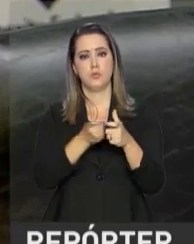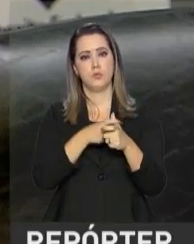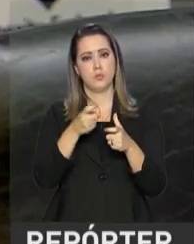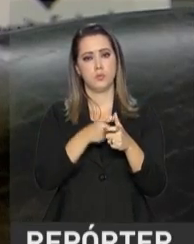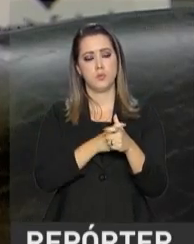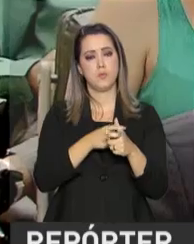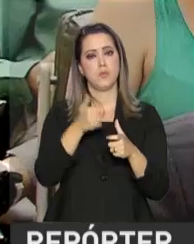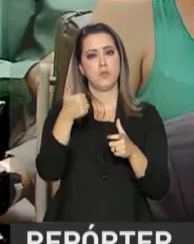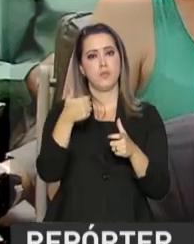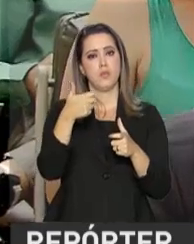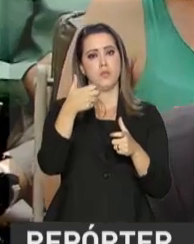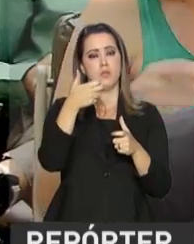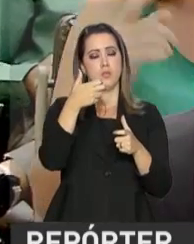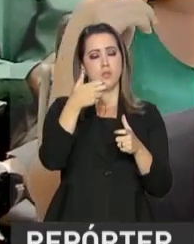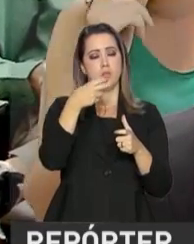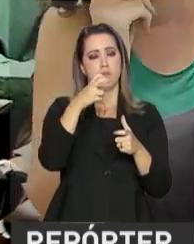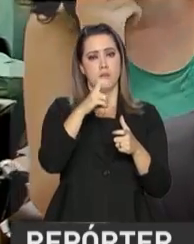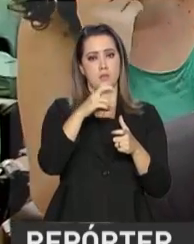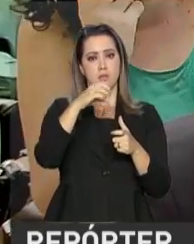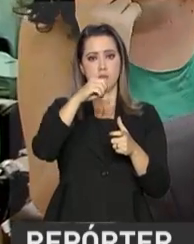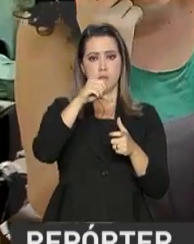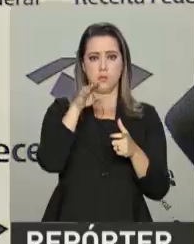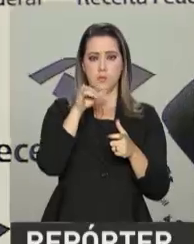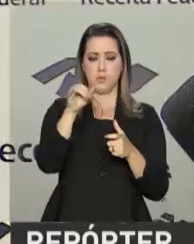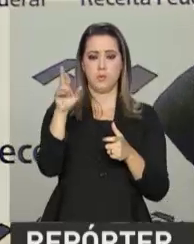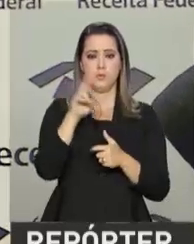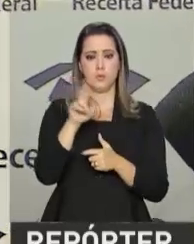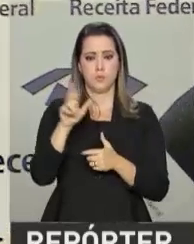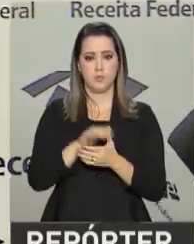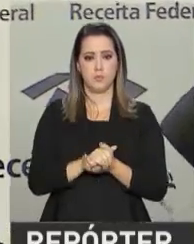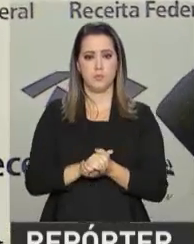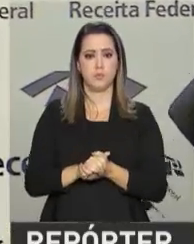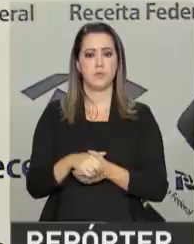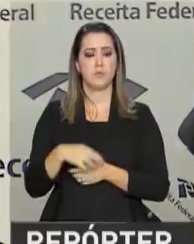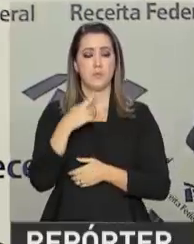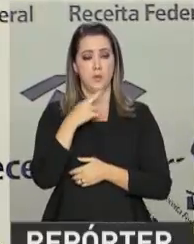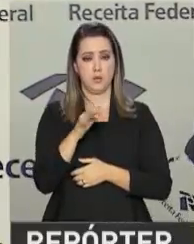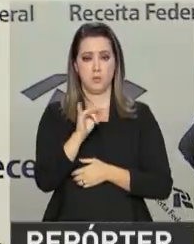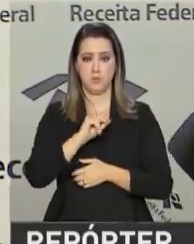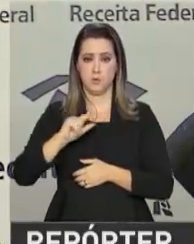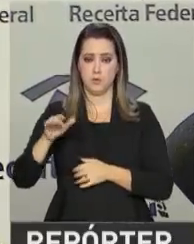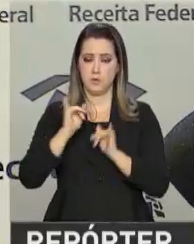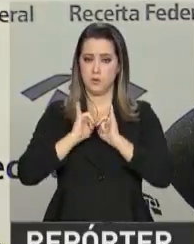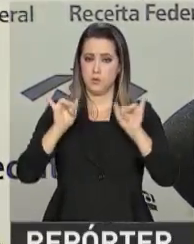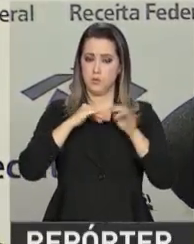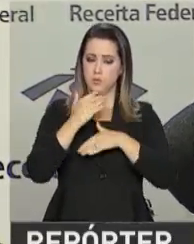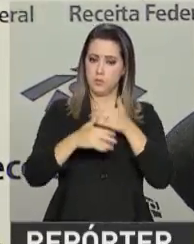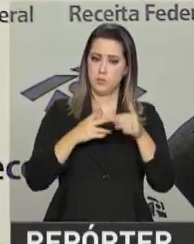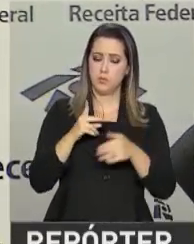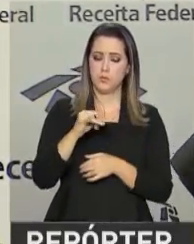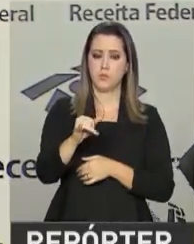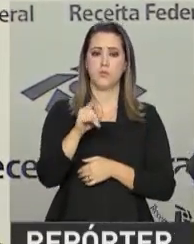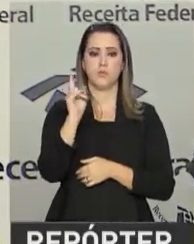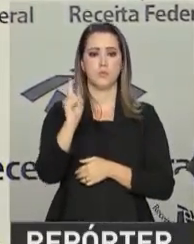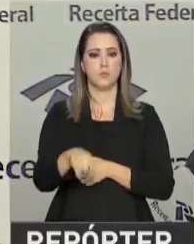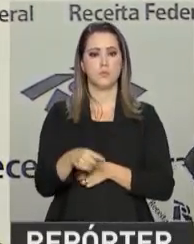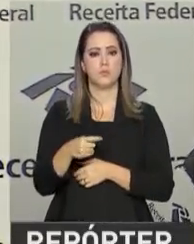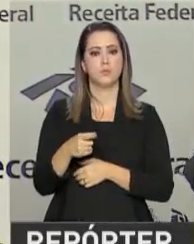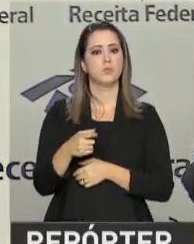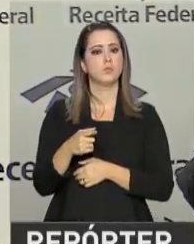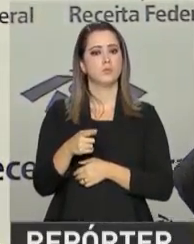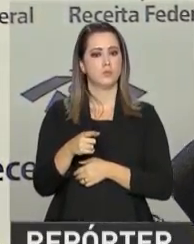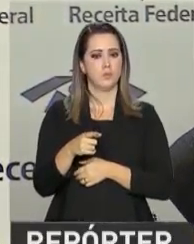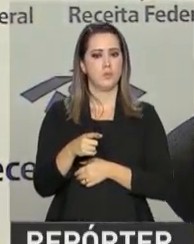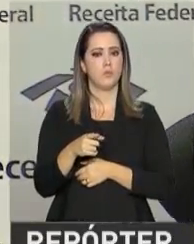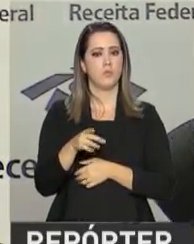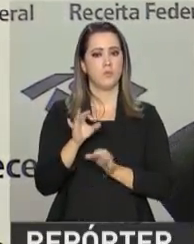previsto em R$159 bilhões de reais este ano. O resultado fiscal que deverá ser anunciado nos próximos dias foi